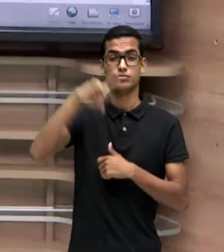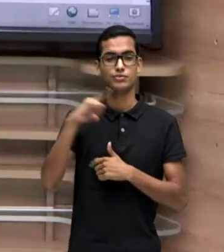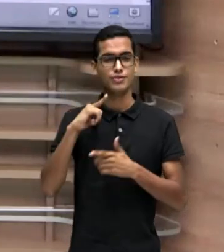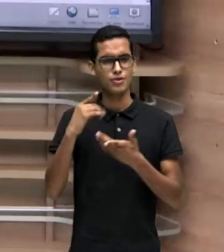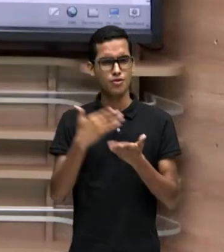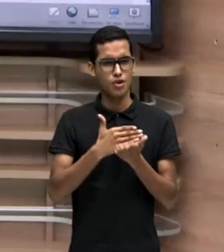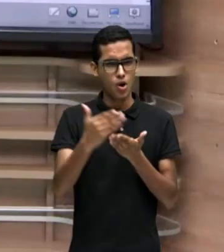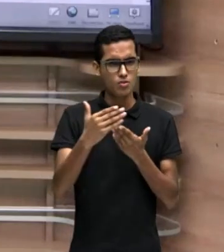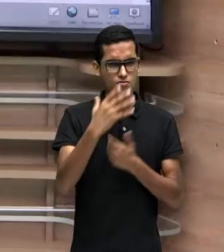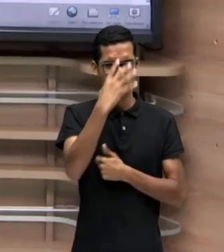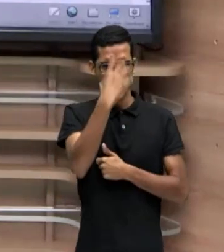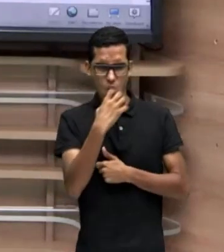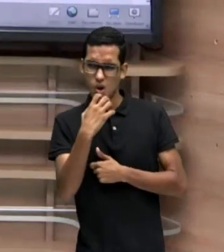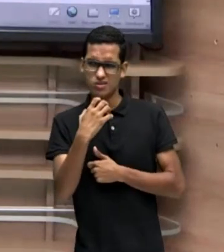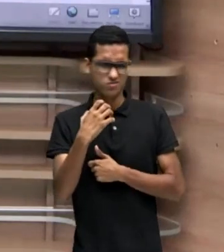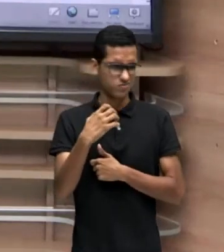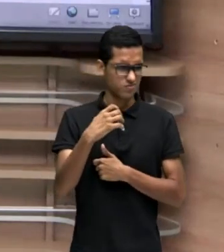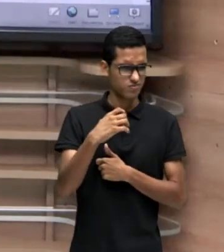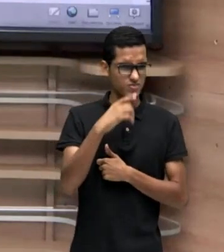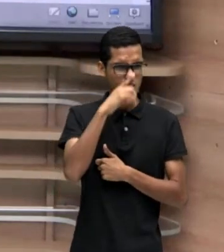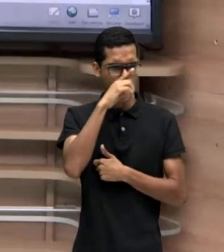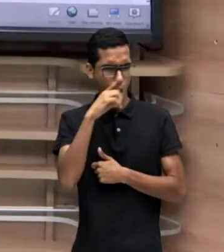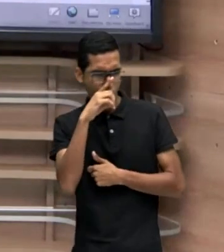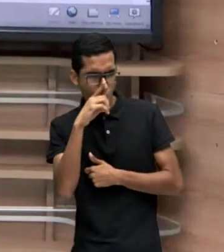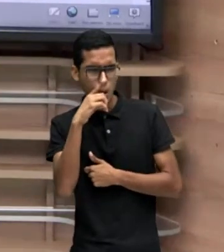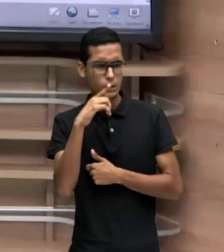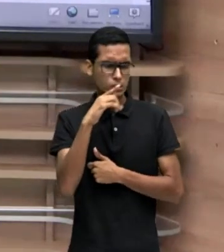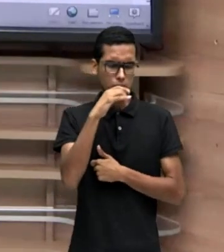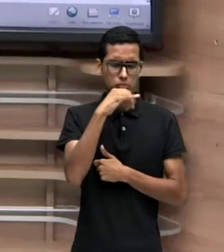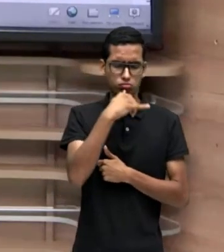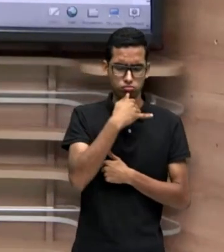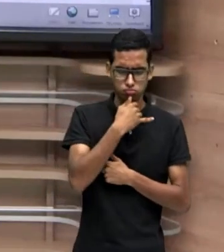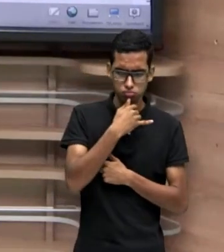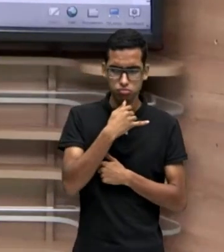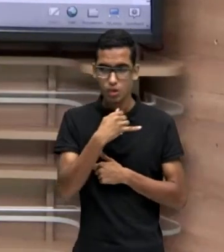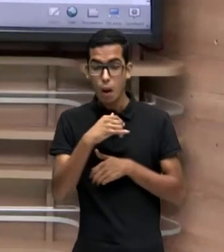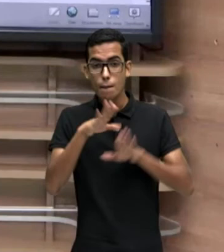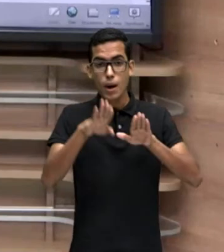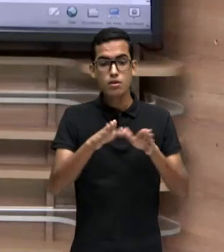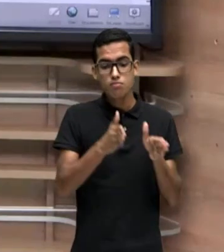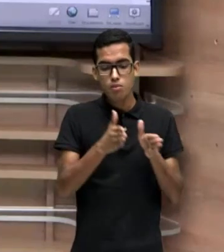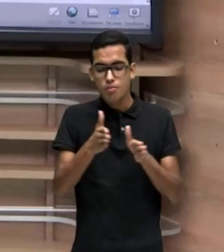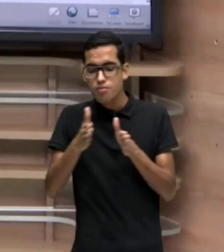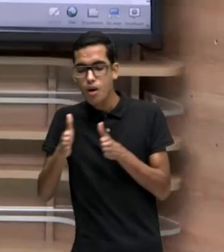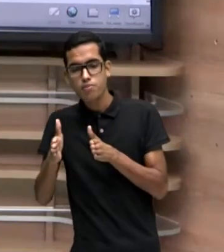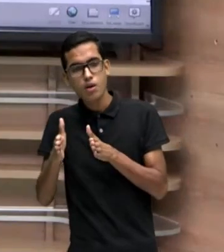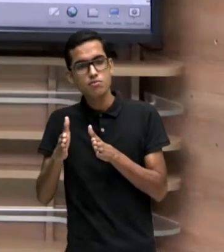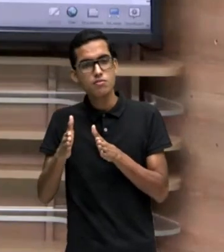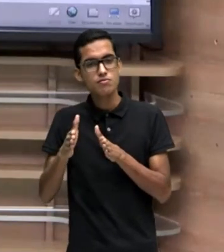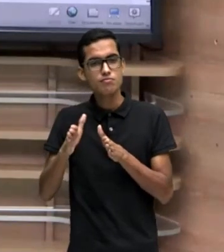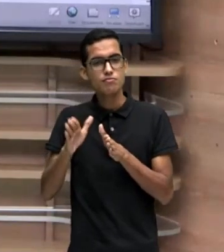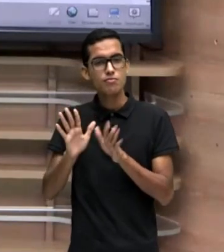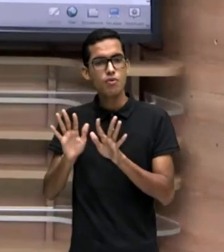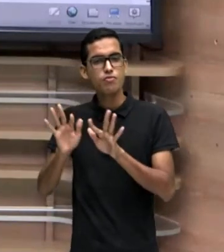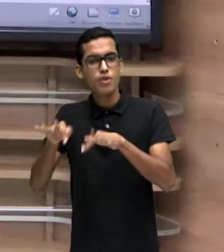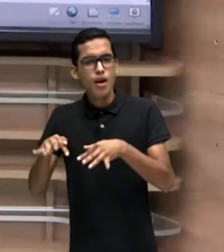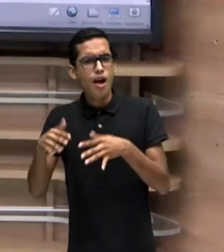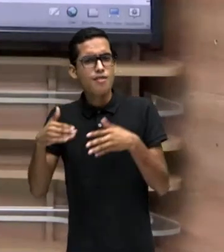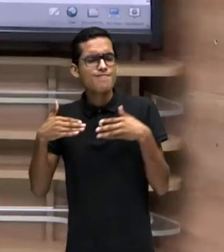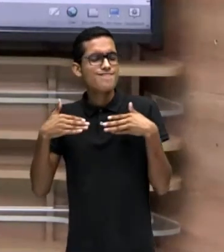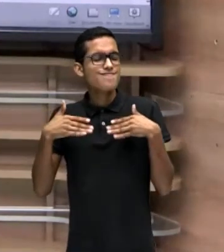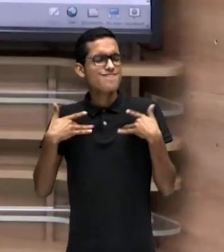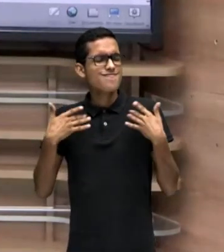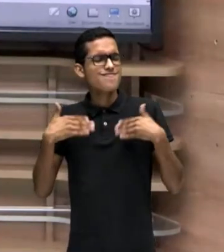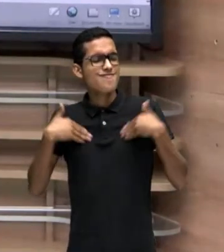meio, né, sombrio, digamos assim, triste, e no decorrer da ação cênica ele vai se tornando, né, uma